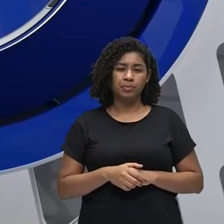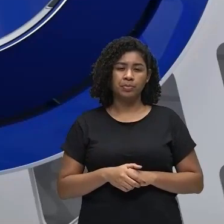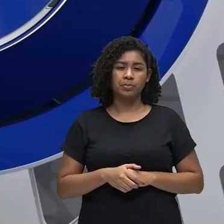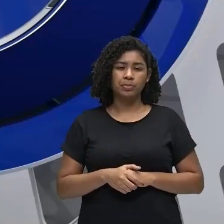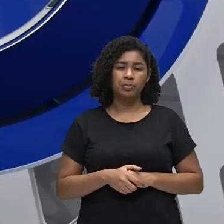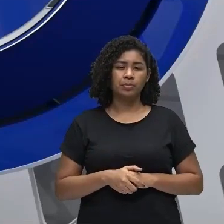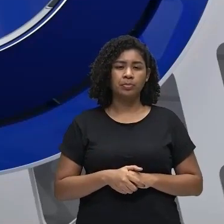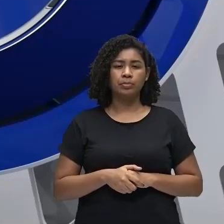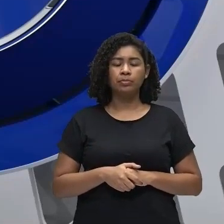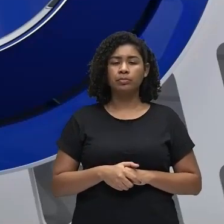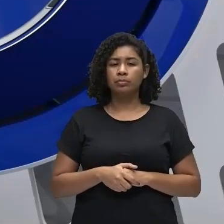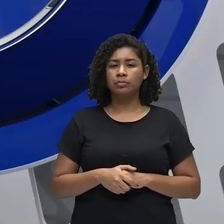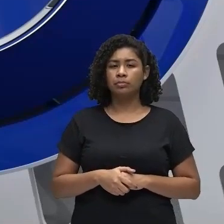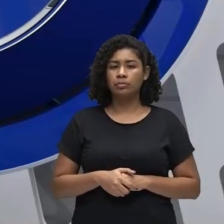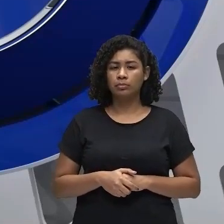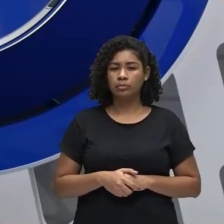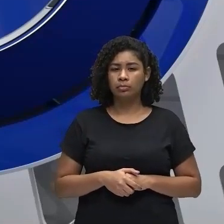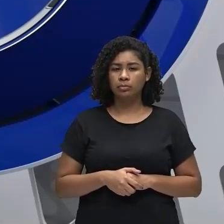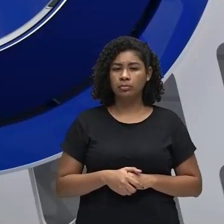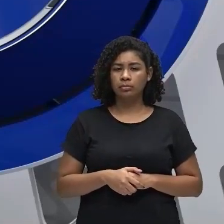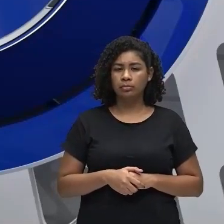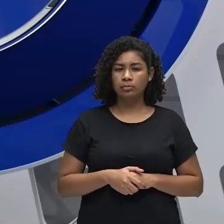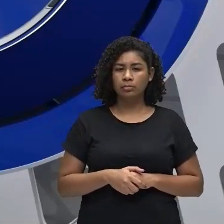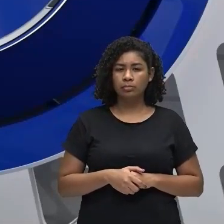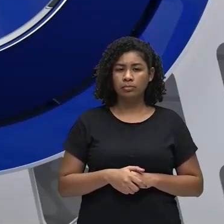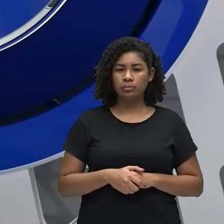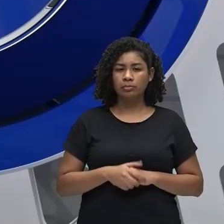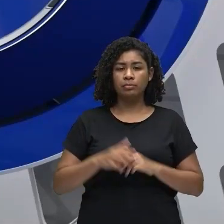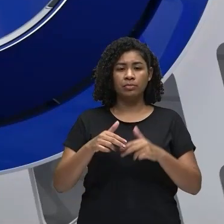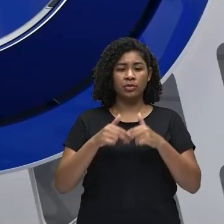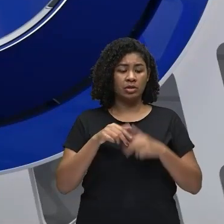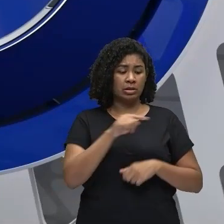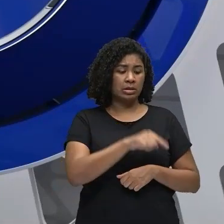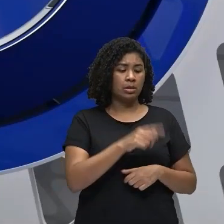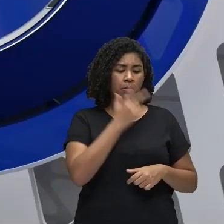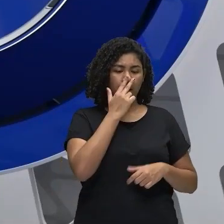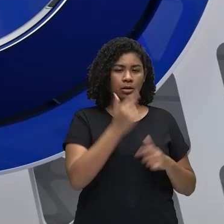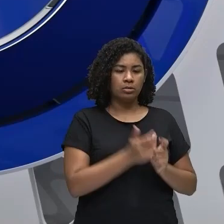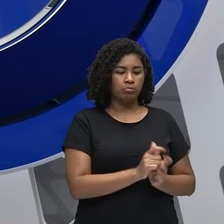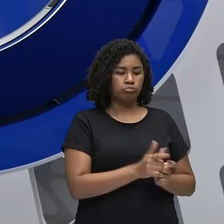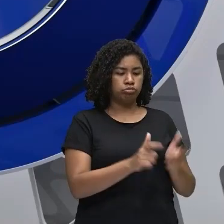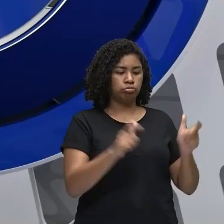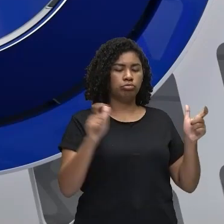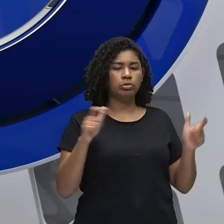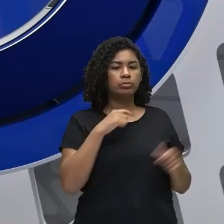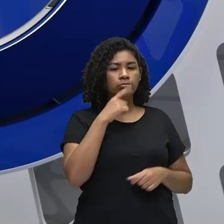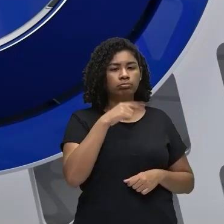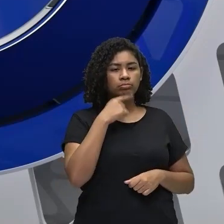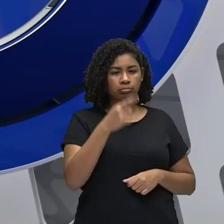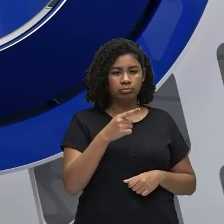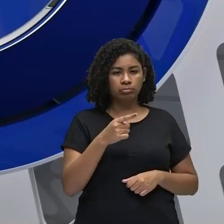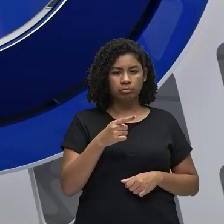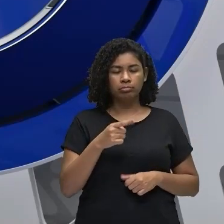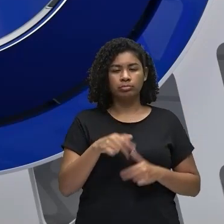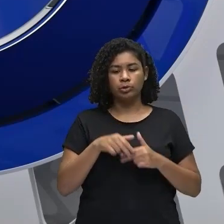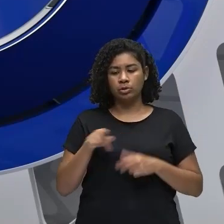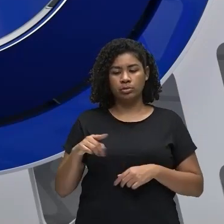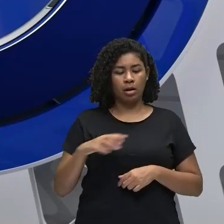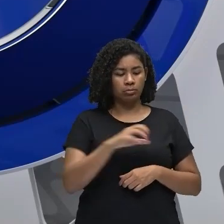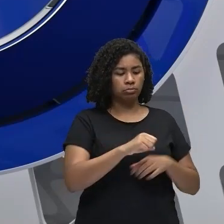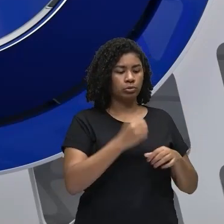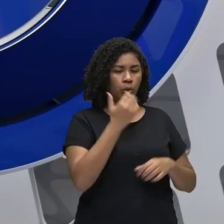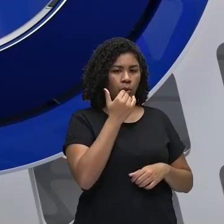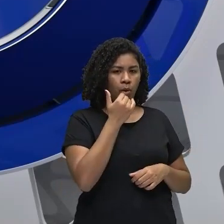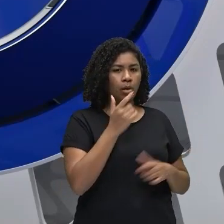fazem com que esse tipo de espécie aqui não tenha uma superpopulação. Ao mesmo tempo que os predadores também não podem